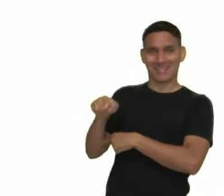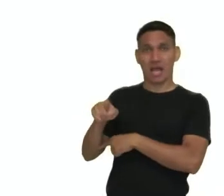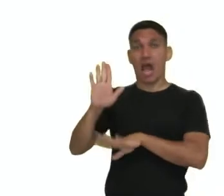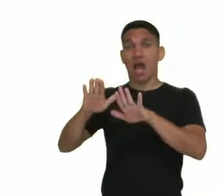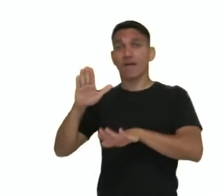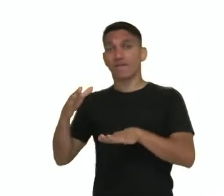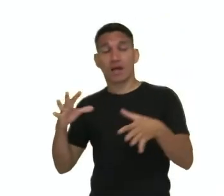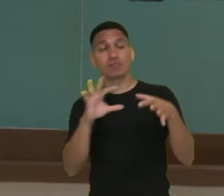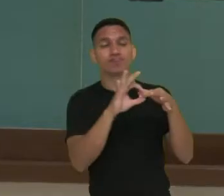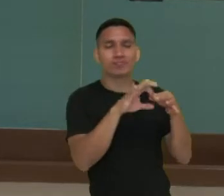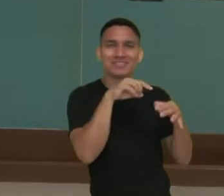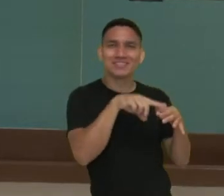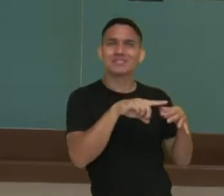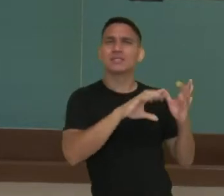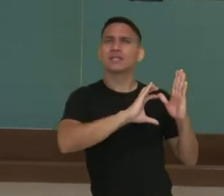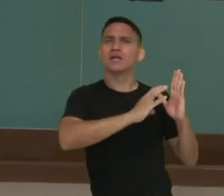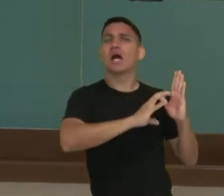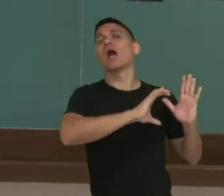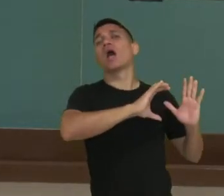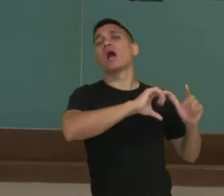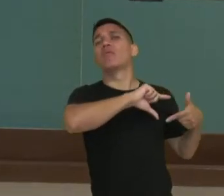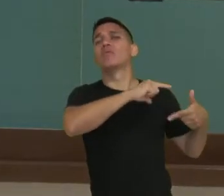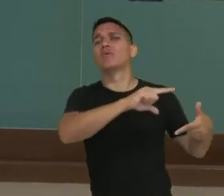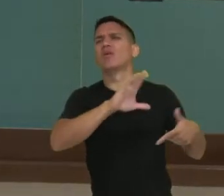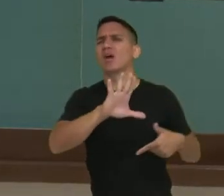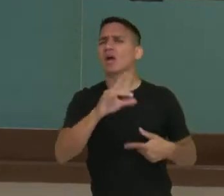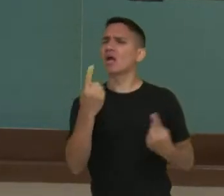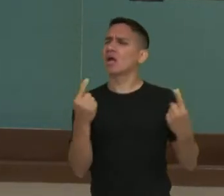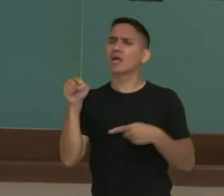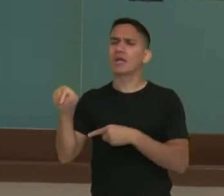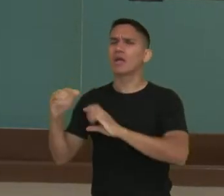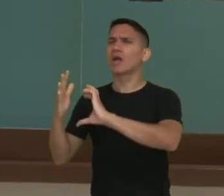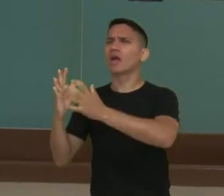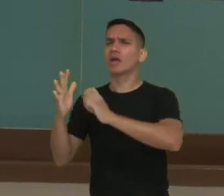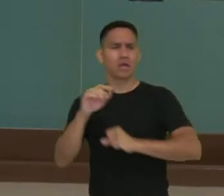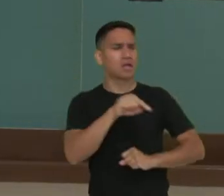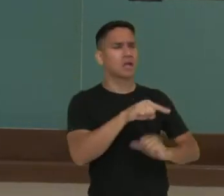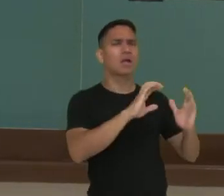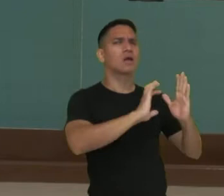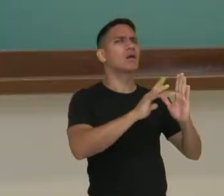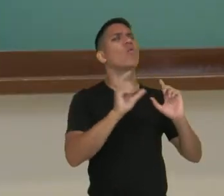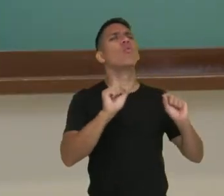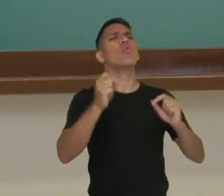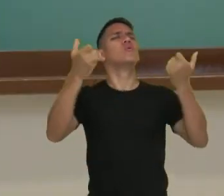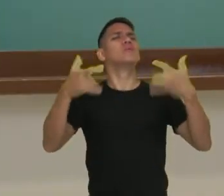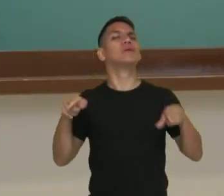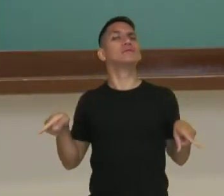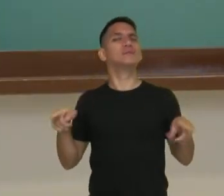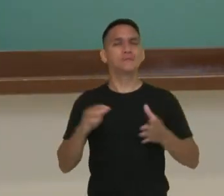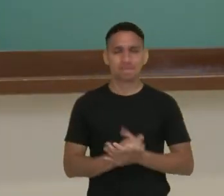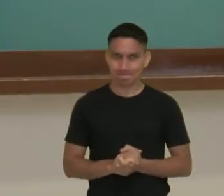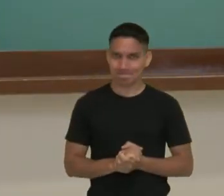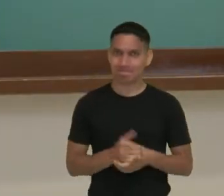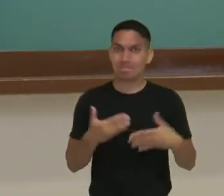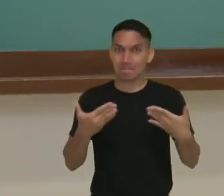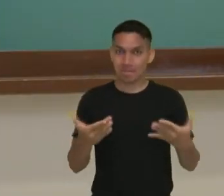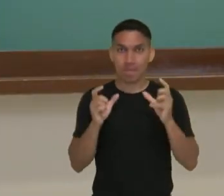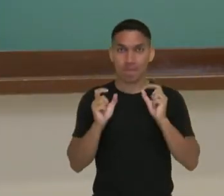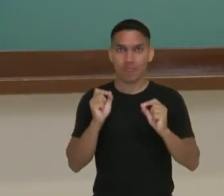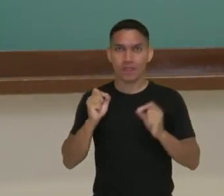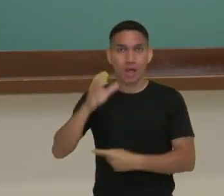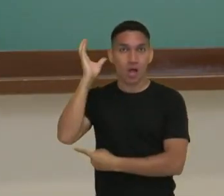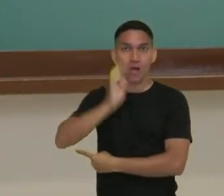conservadores. Mas quem são os liberais? Quem são os conservadores? Do que é que a gente está falando? Gente, O Dom